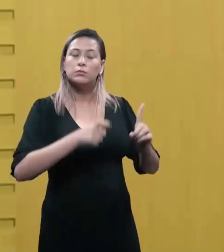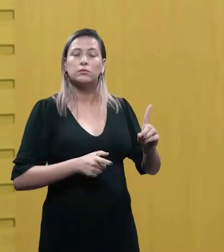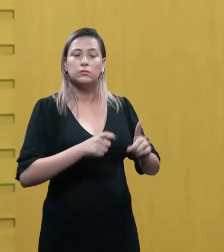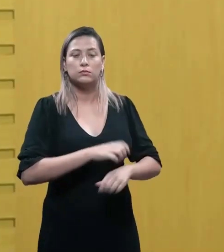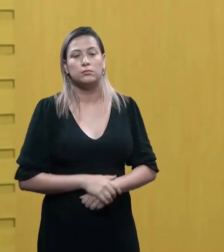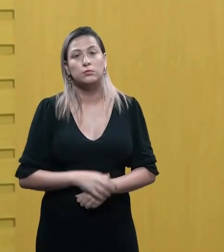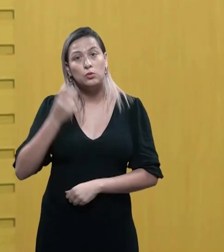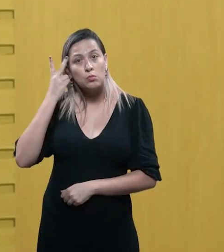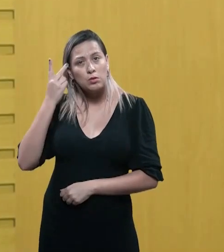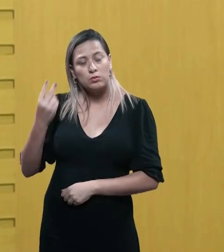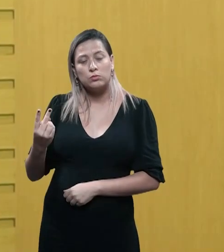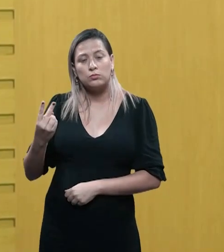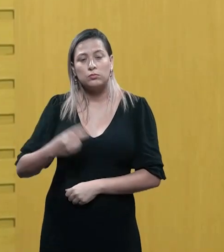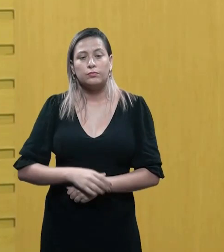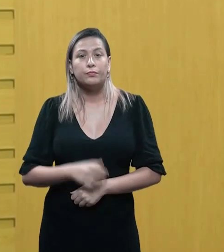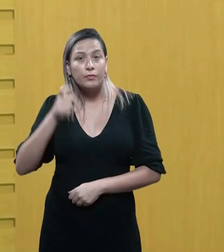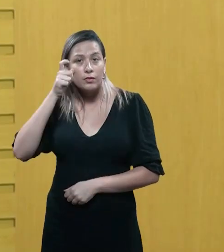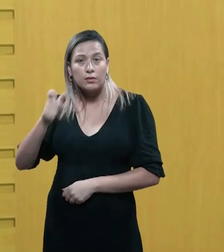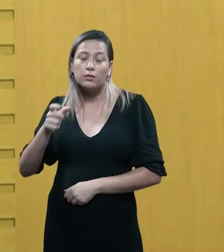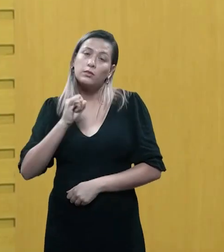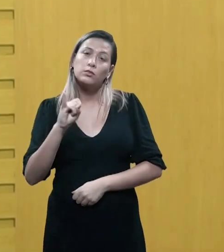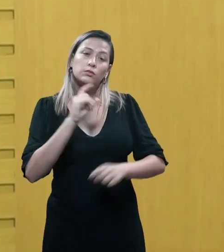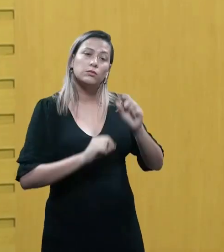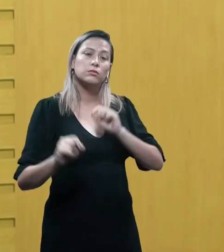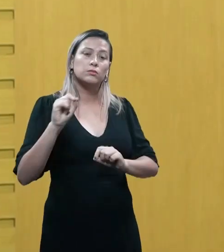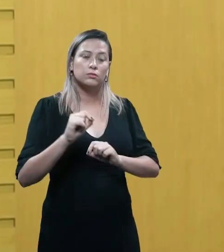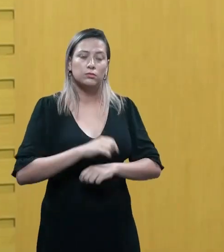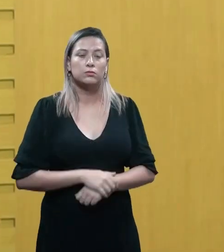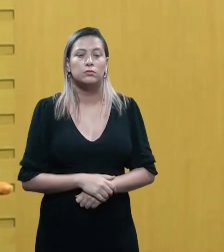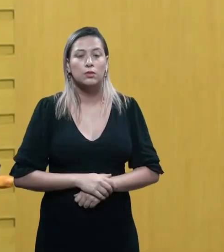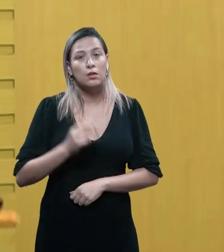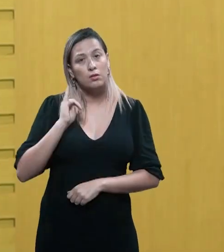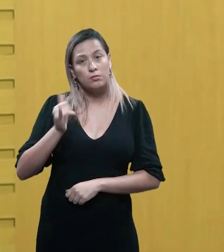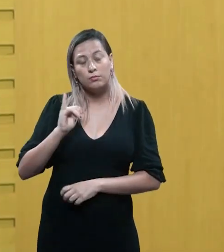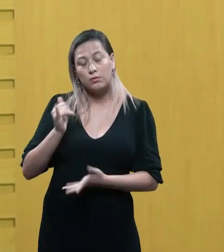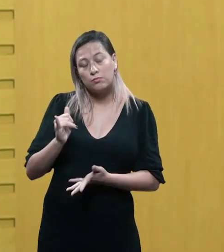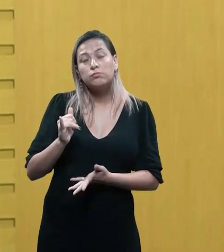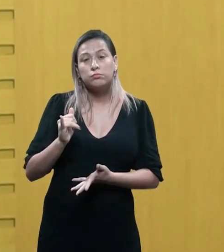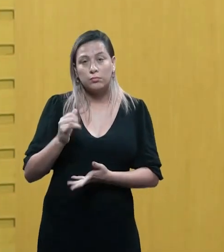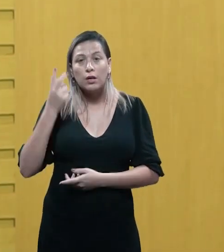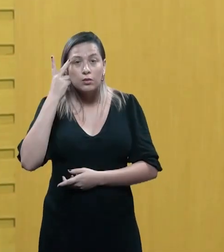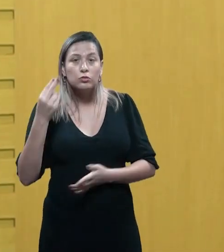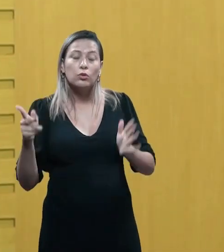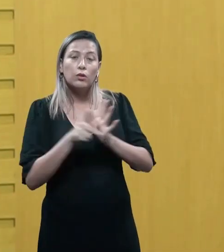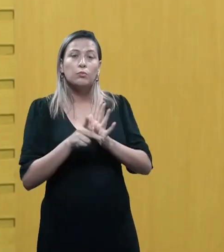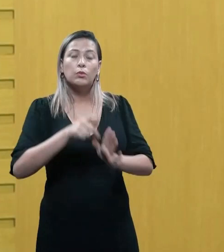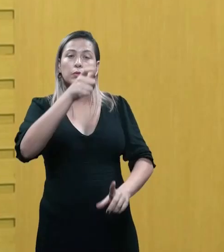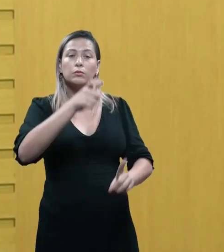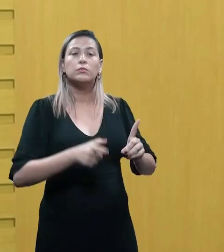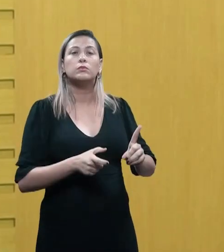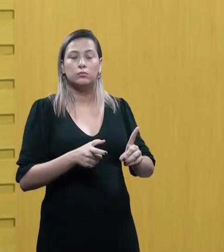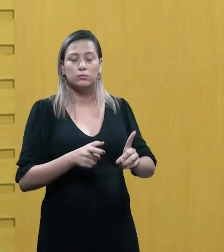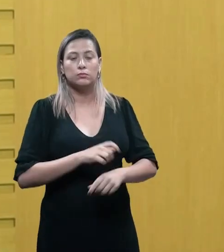de um personagem. Uma história em quadrinho ela só vai ser interessante se você conta a história de um personagem, se esse